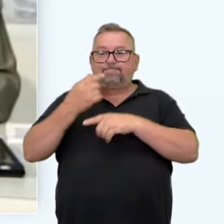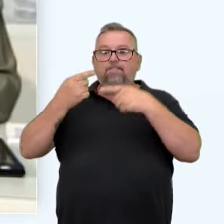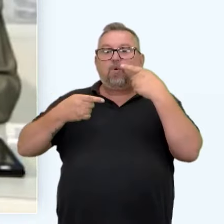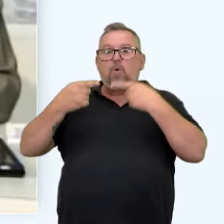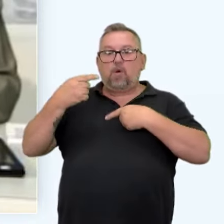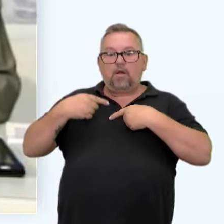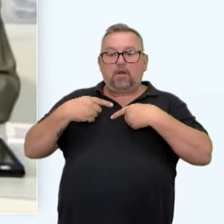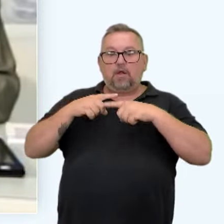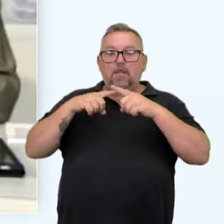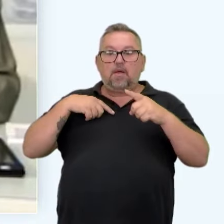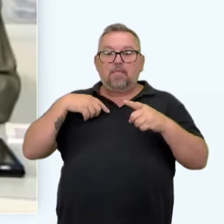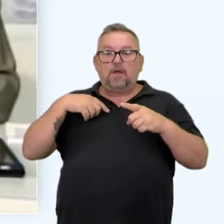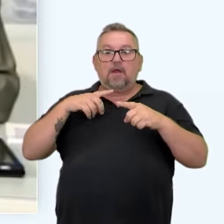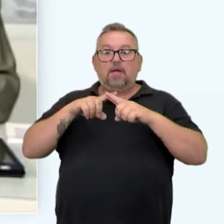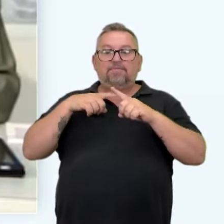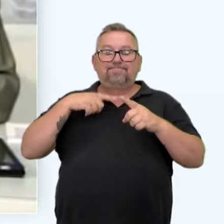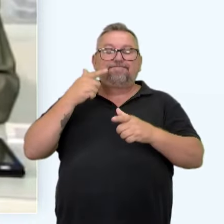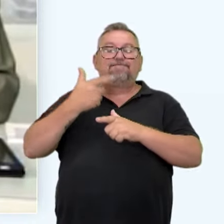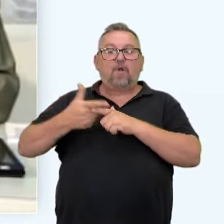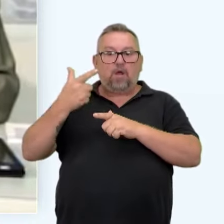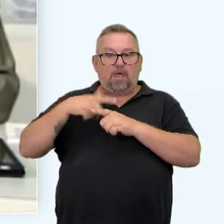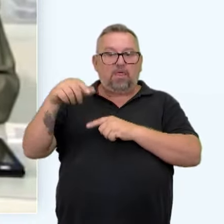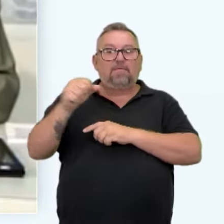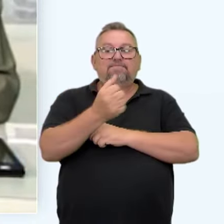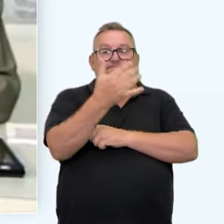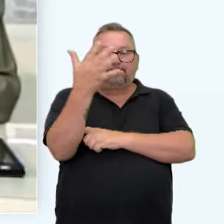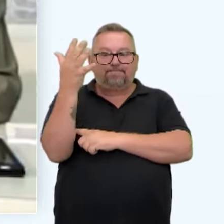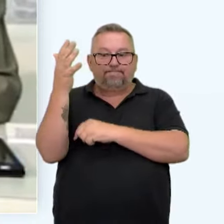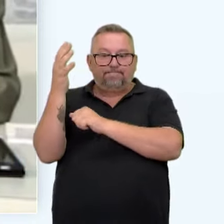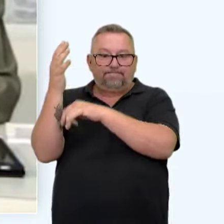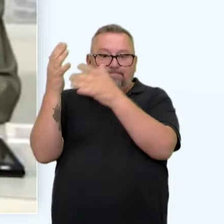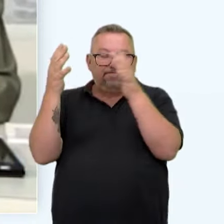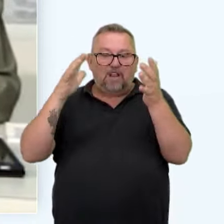As agressões à natureza nos últimos séculos